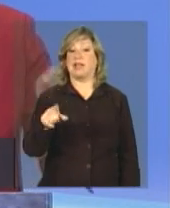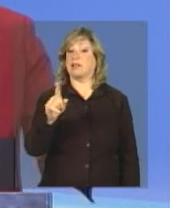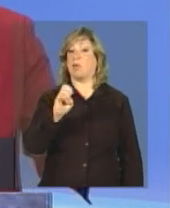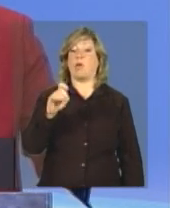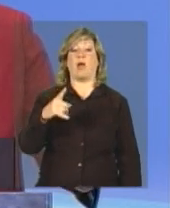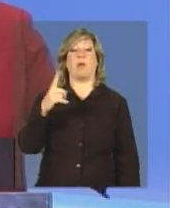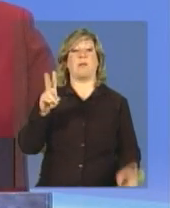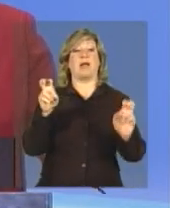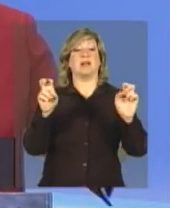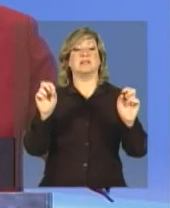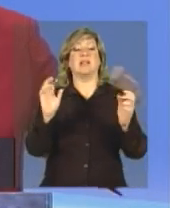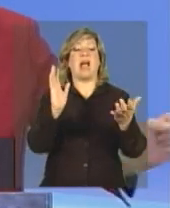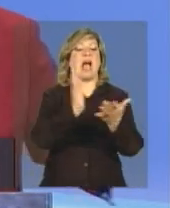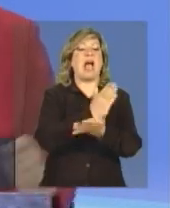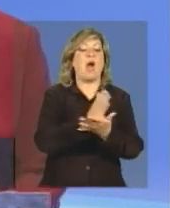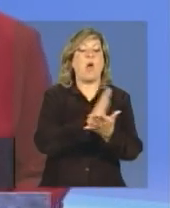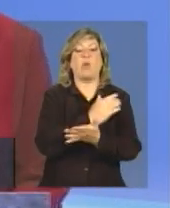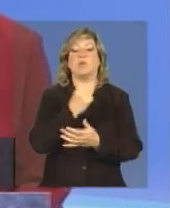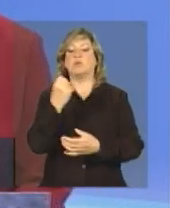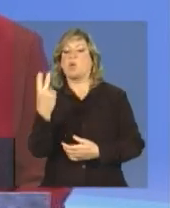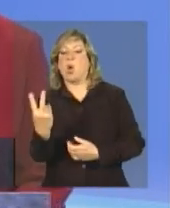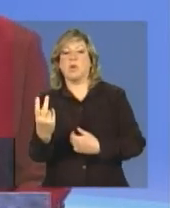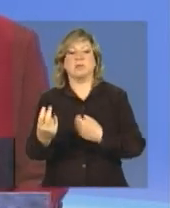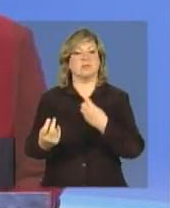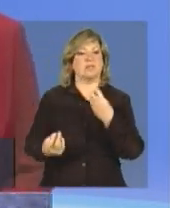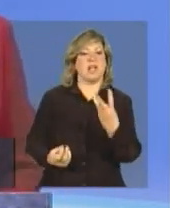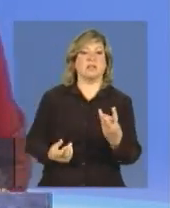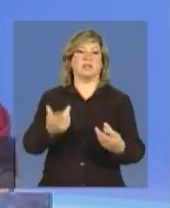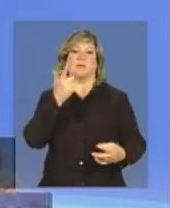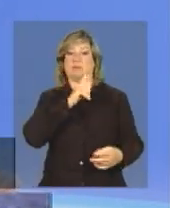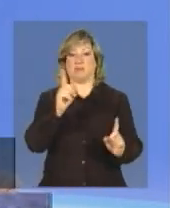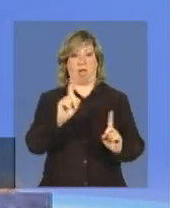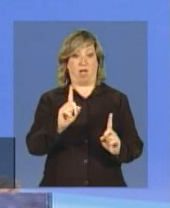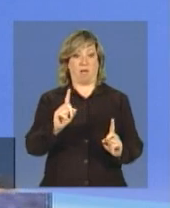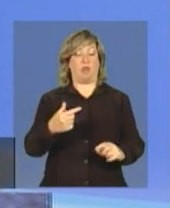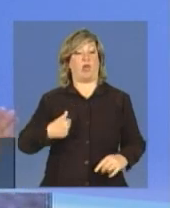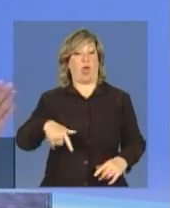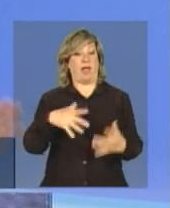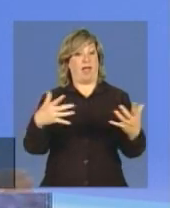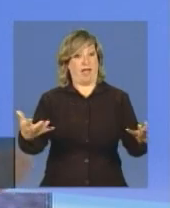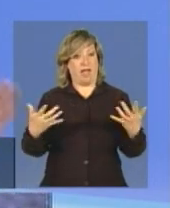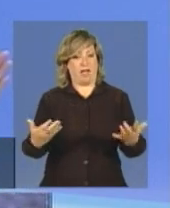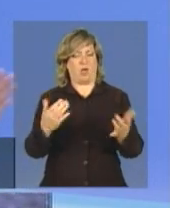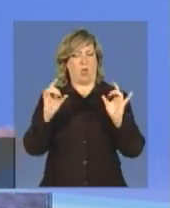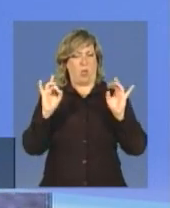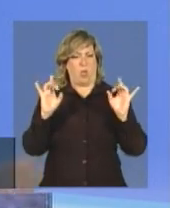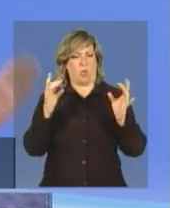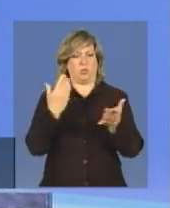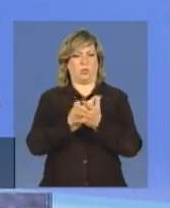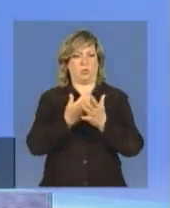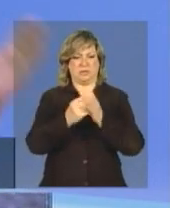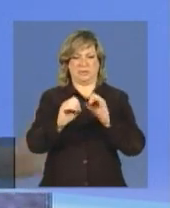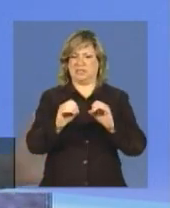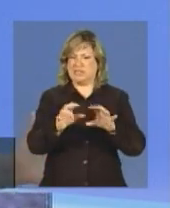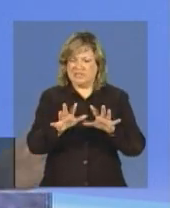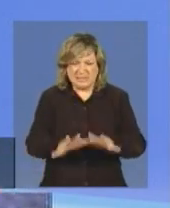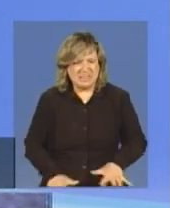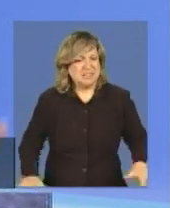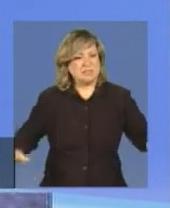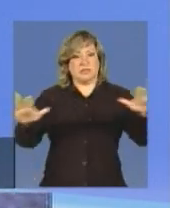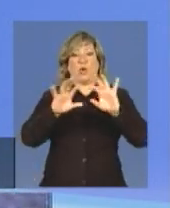para um poucos, para dois ou três privilegiados. Nós queremos uma qualidade da educação